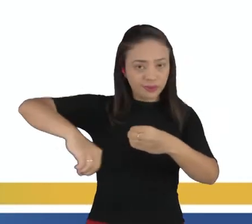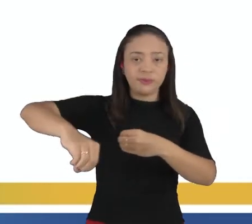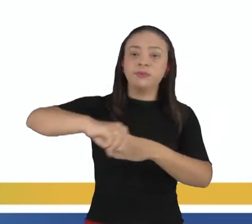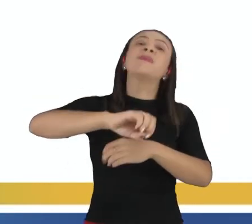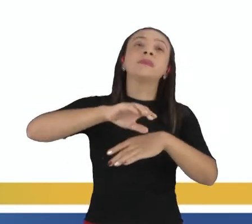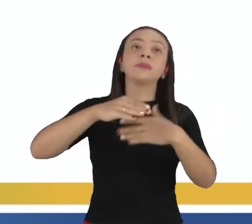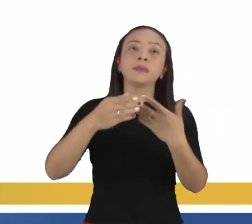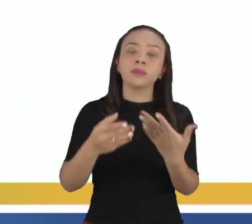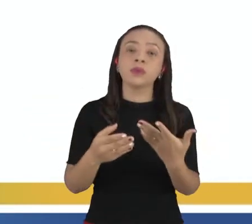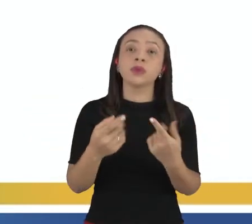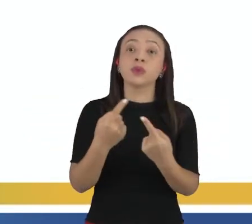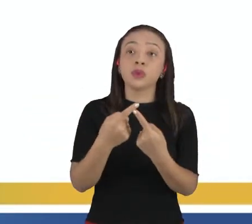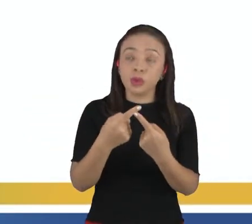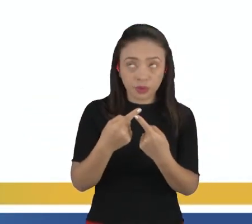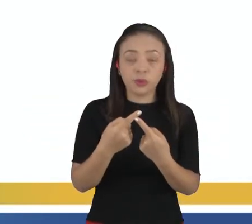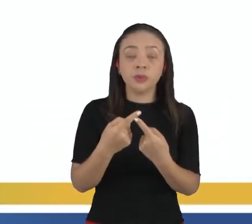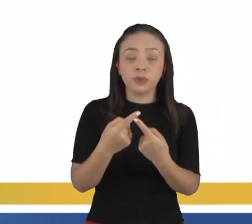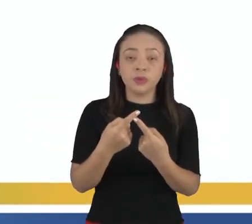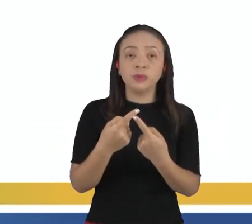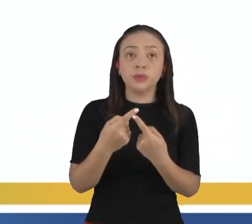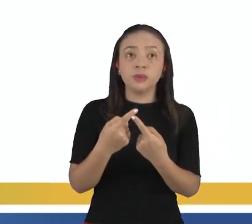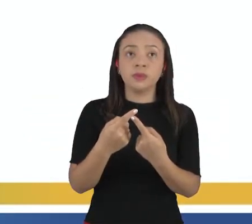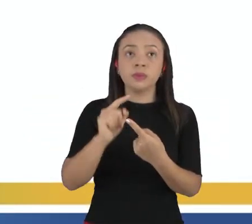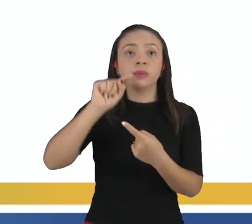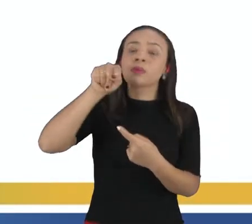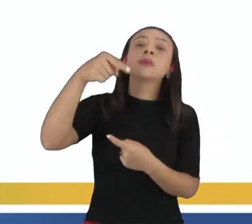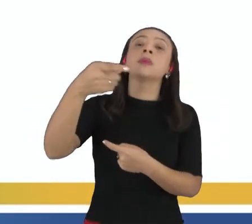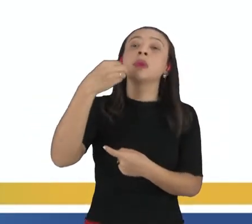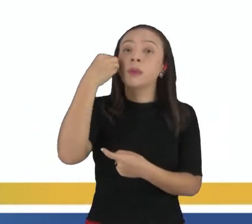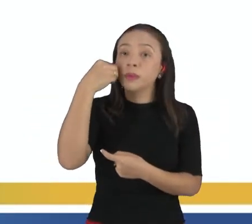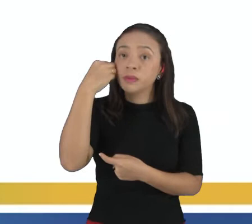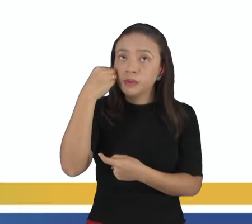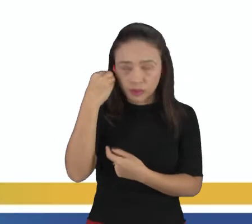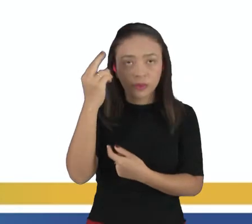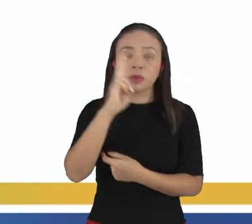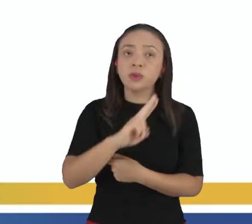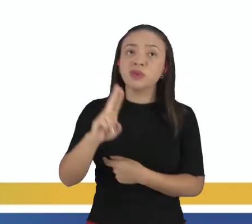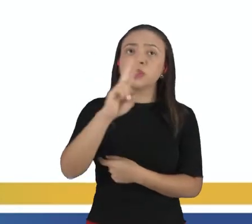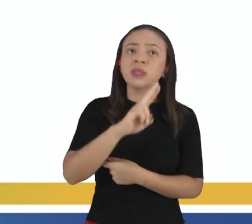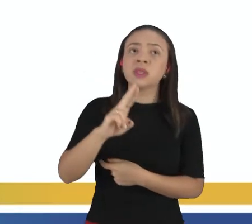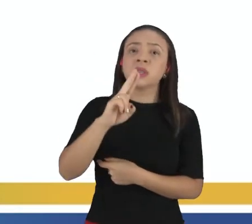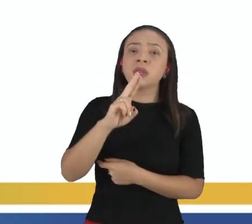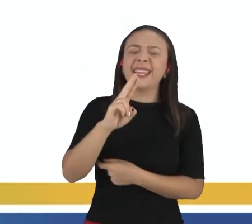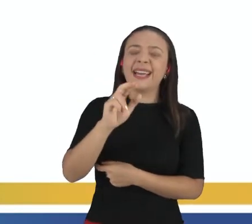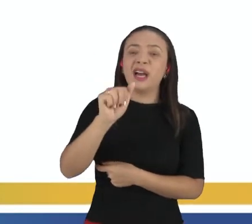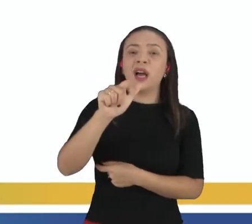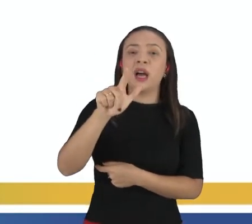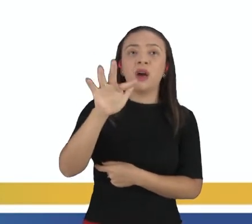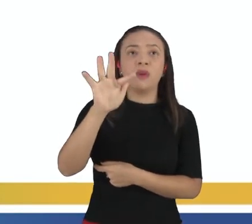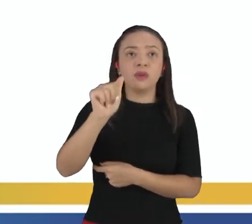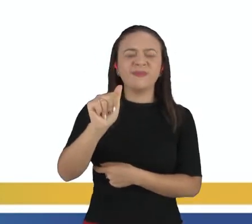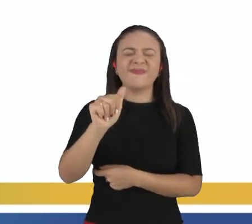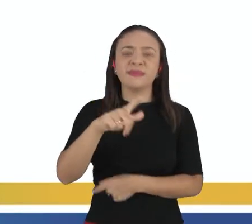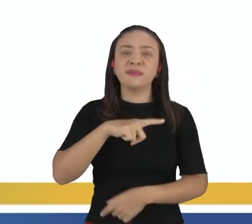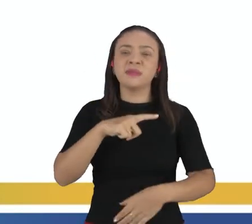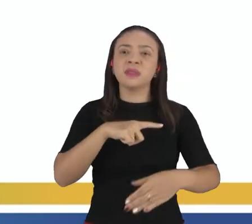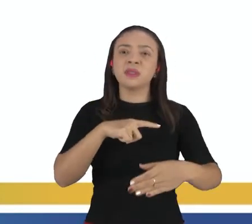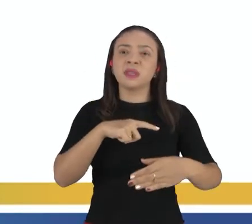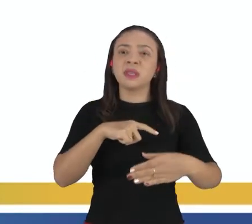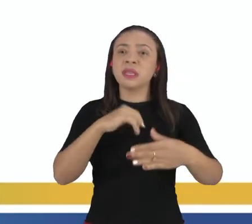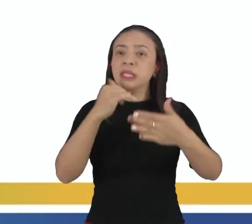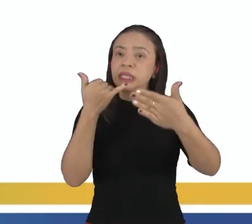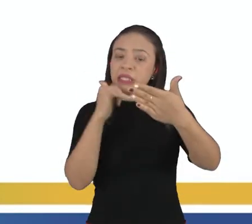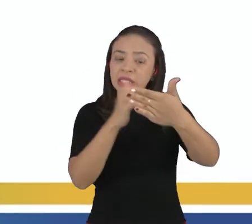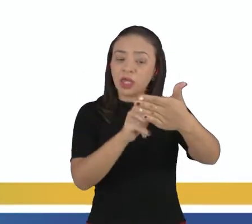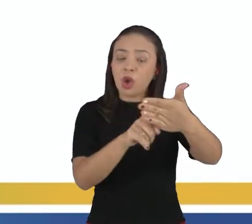o modelo proposto por Rutherford, após o seu experimento com as partículas alfas sendo lançadas sobre uma lâmina